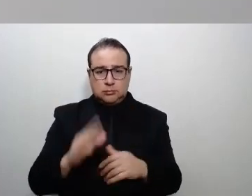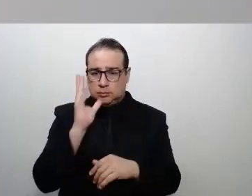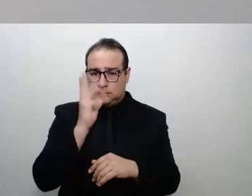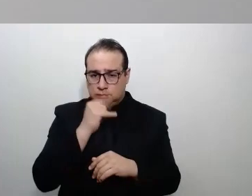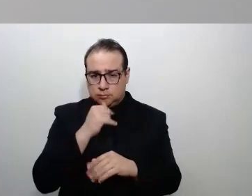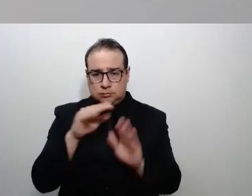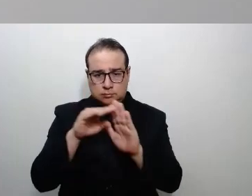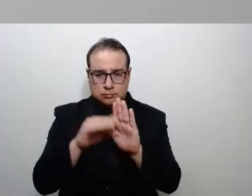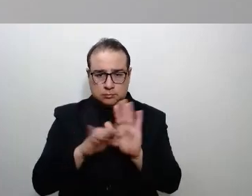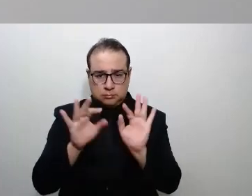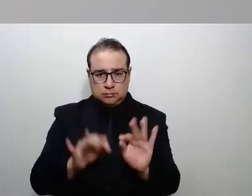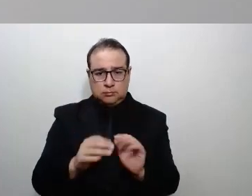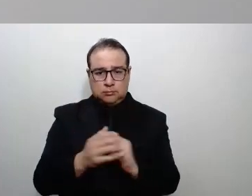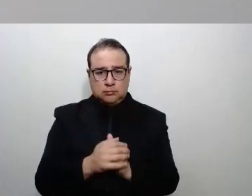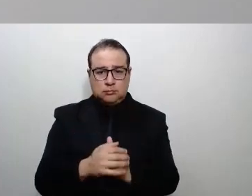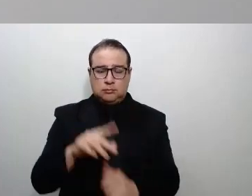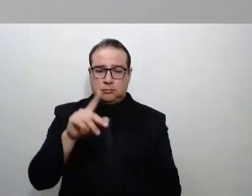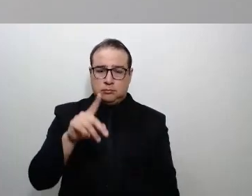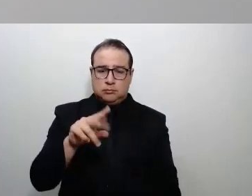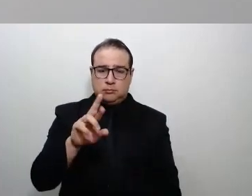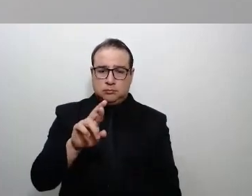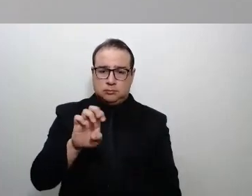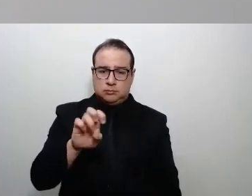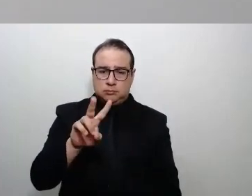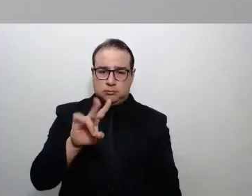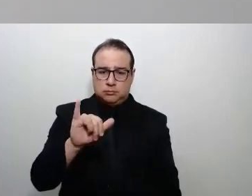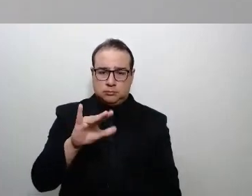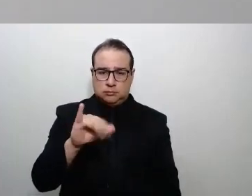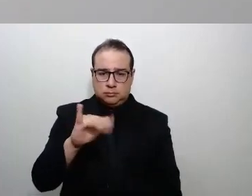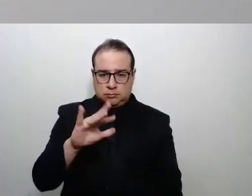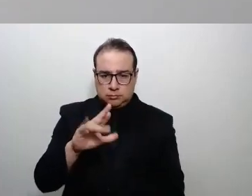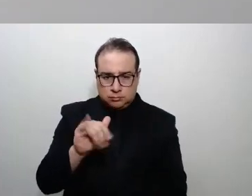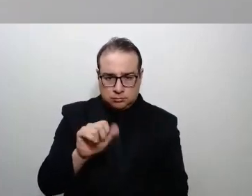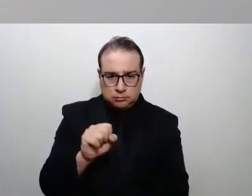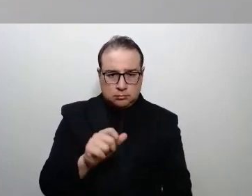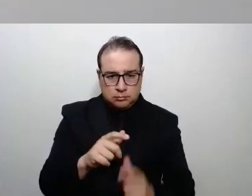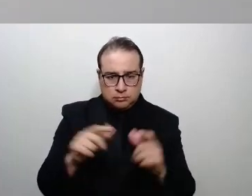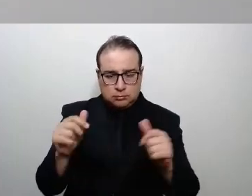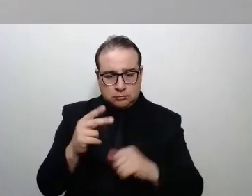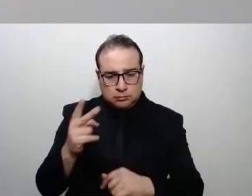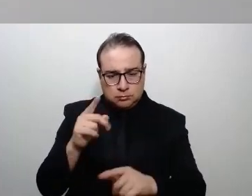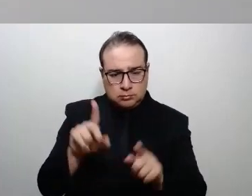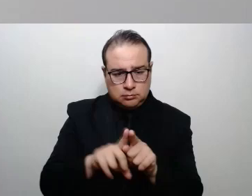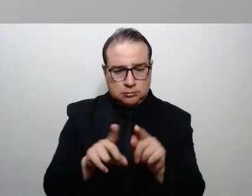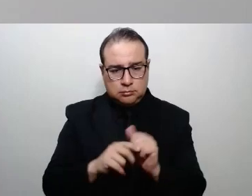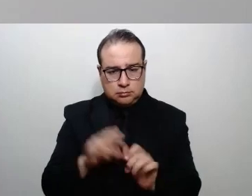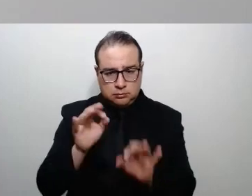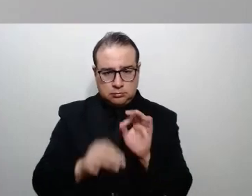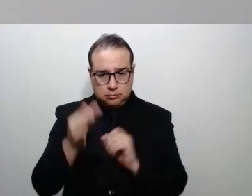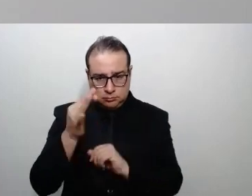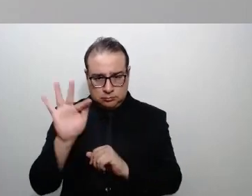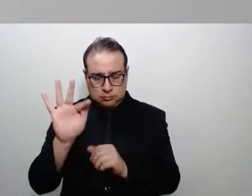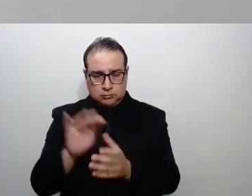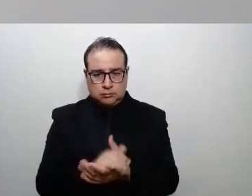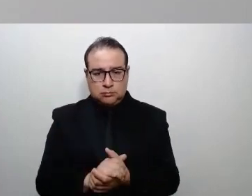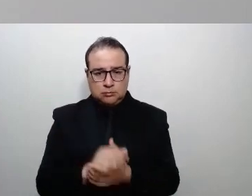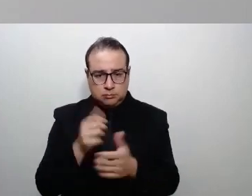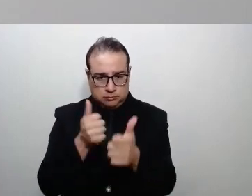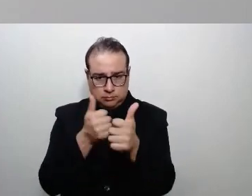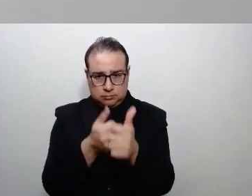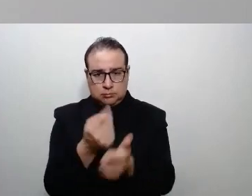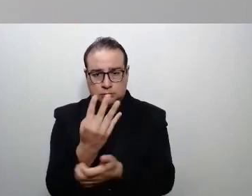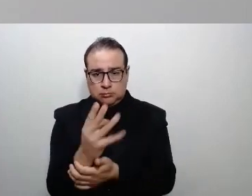previdenciárias Talvez o maior volume hoje que nós temos de demanda na justiça federal perto de